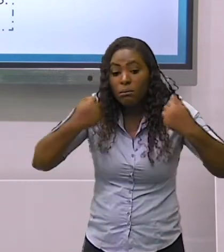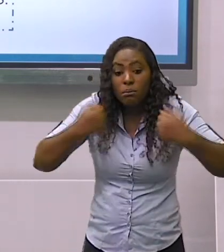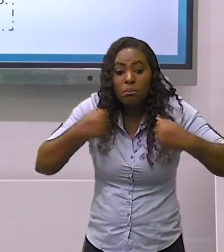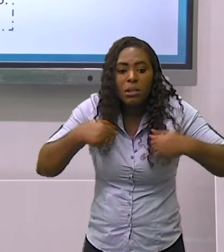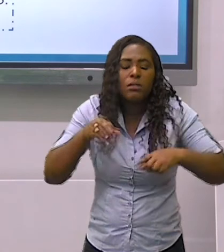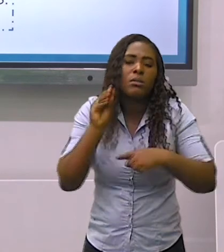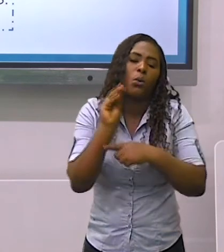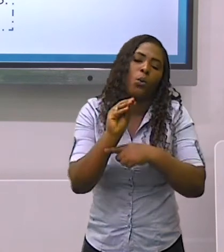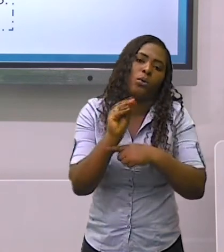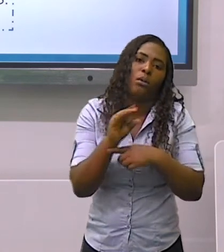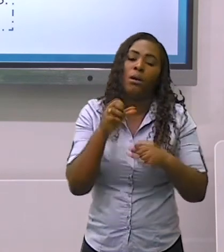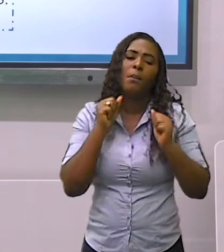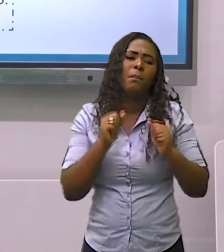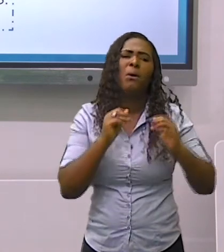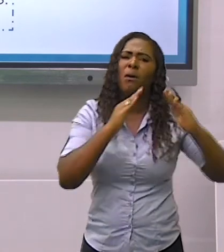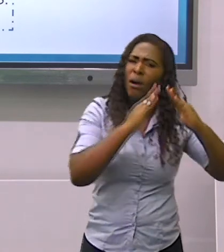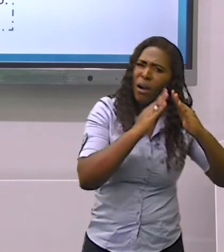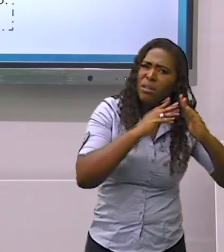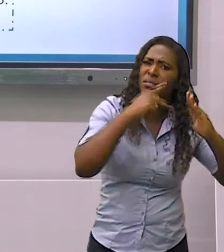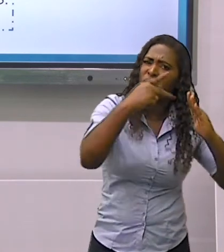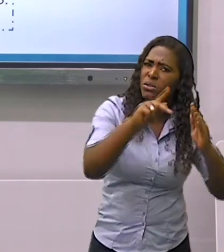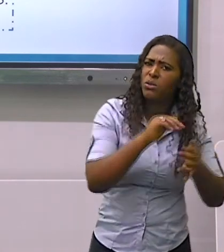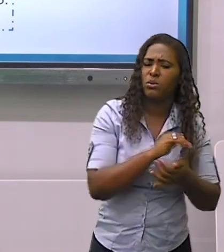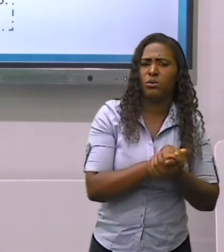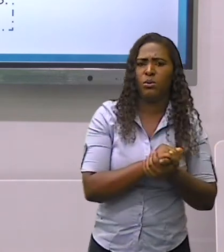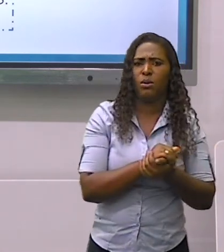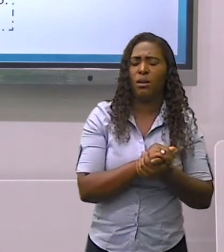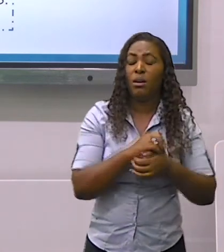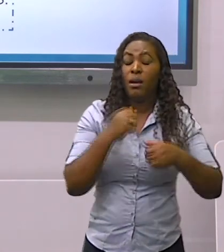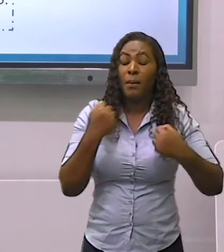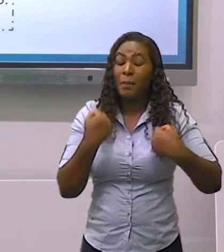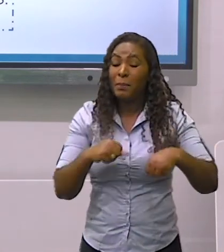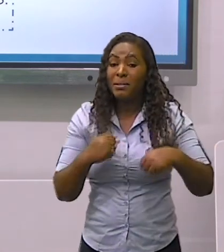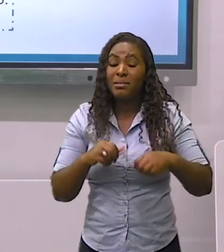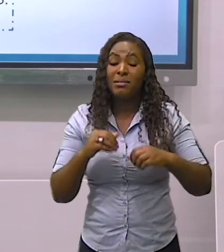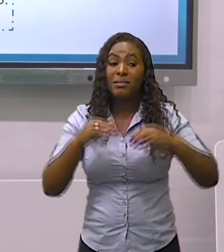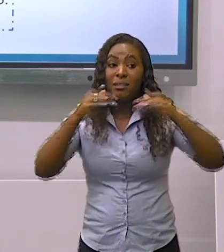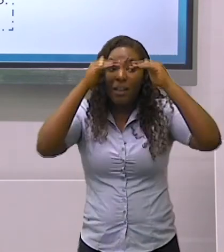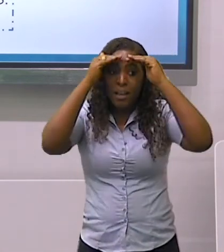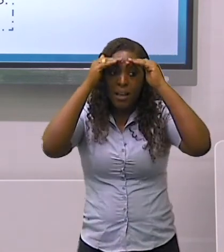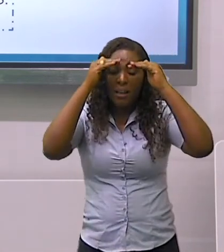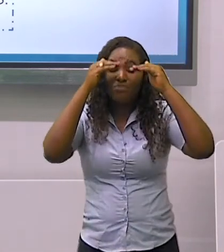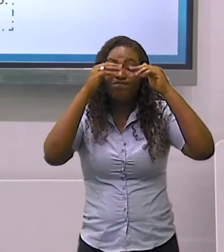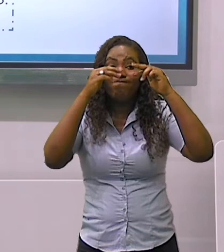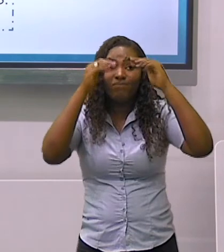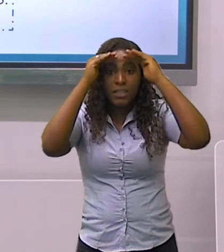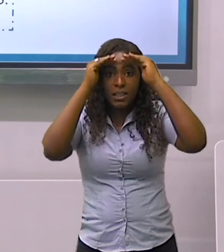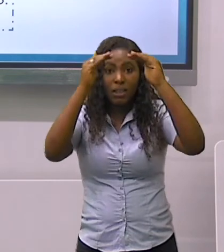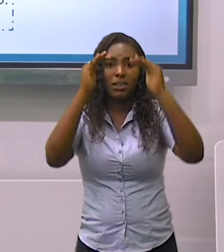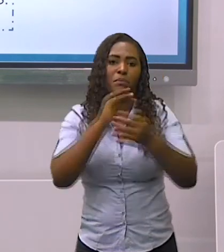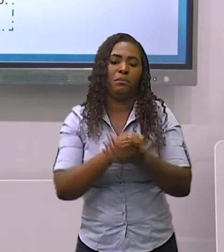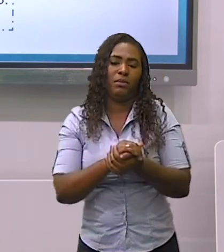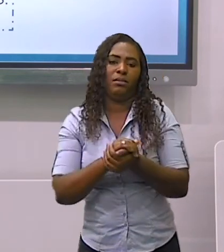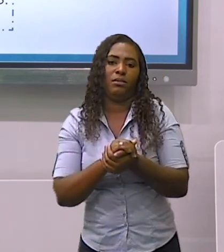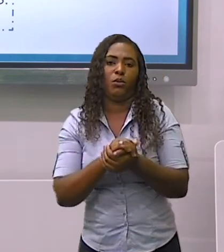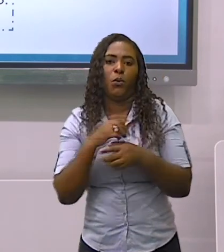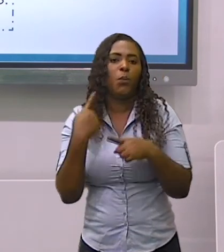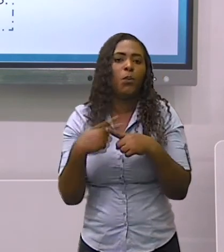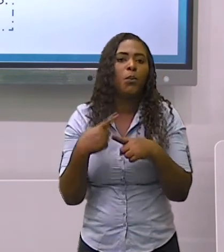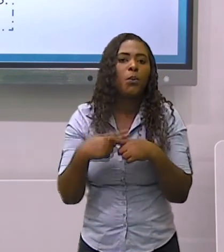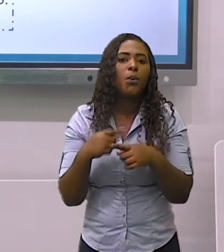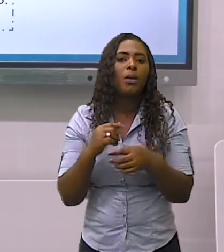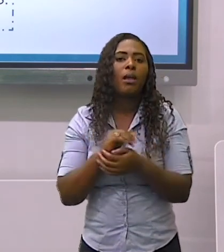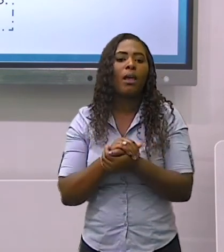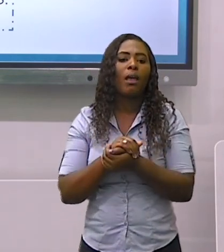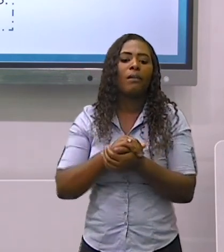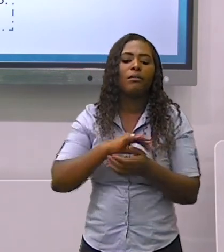cuidado, com respeito. Tanto o respeito às pessoas que utilizam os espaços, quanto